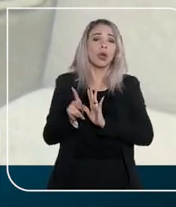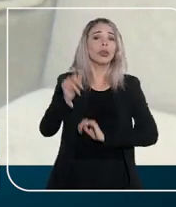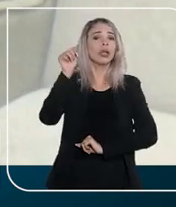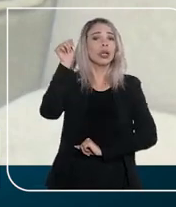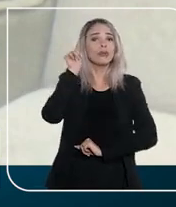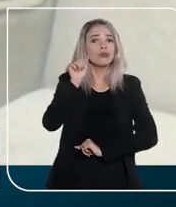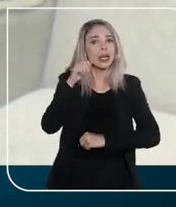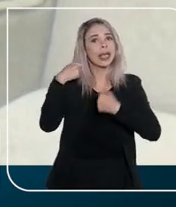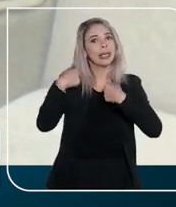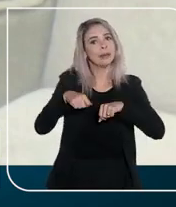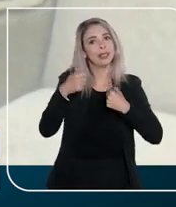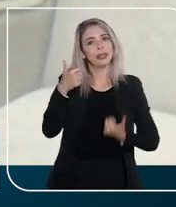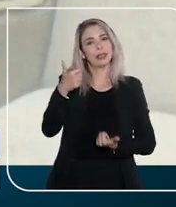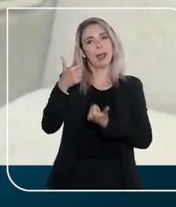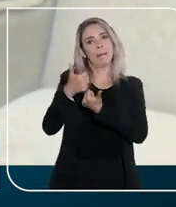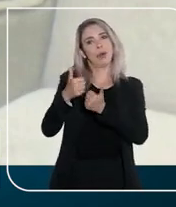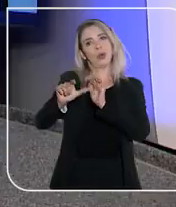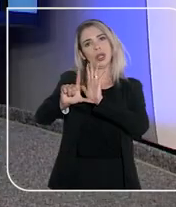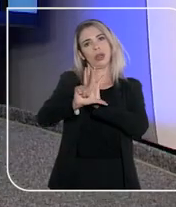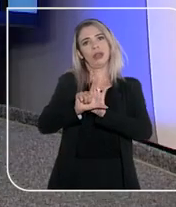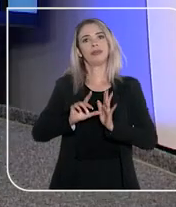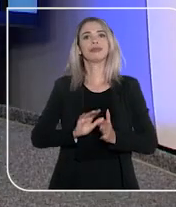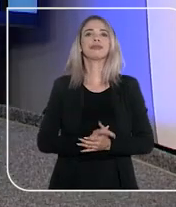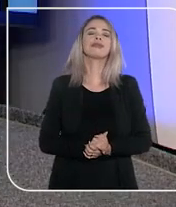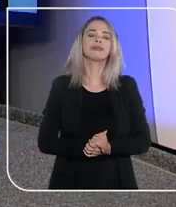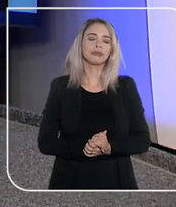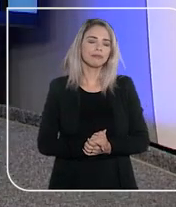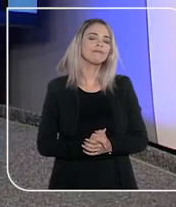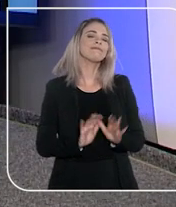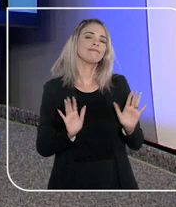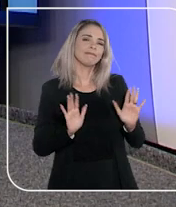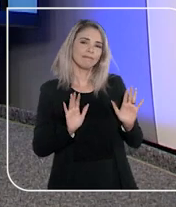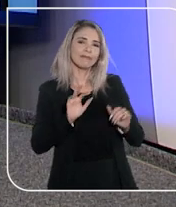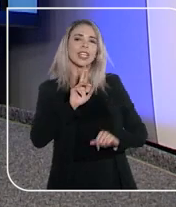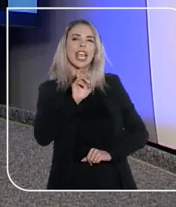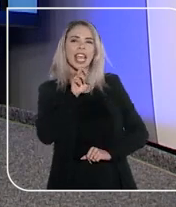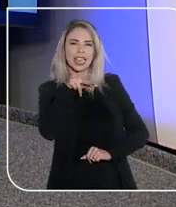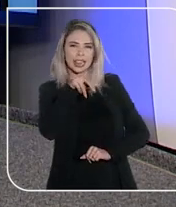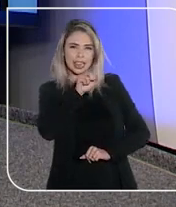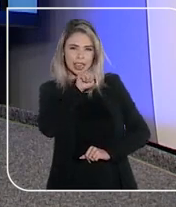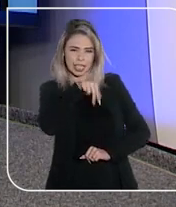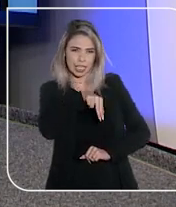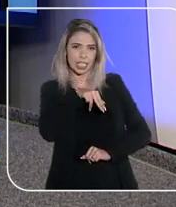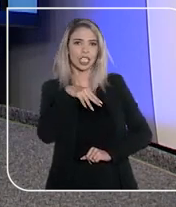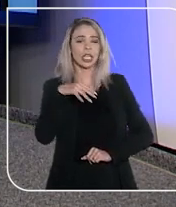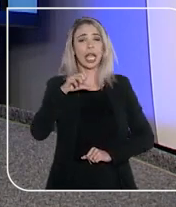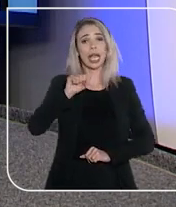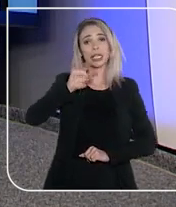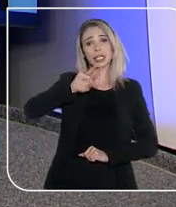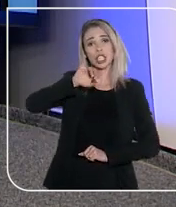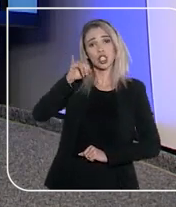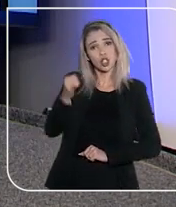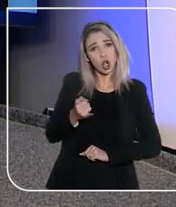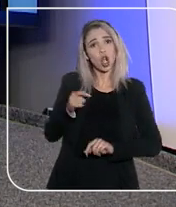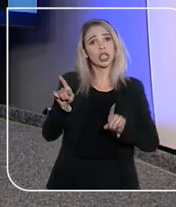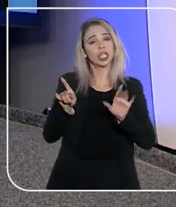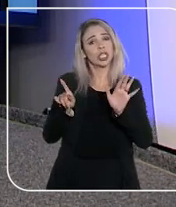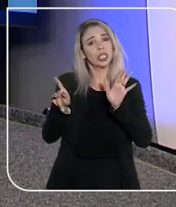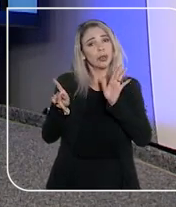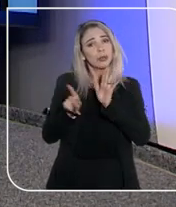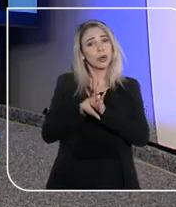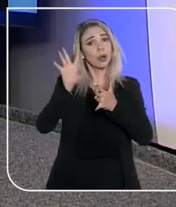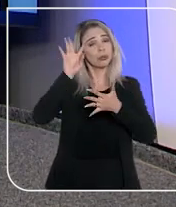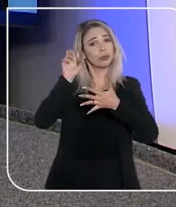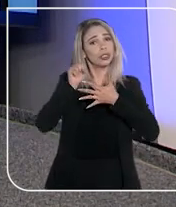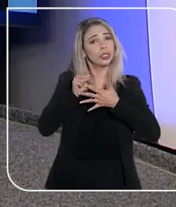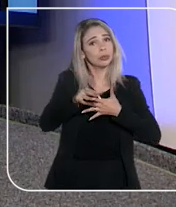tanto necessitam desse amparo legal. Doutor Renan, o Superior Tribunal de Justiça, com base na jurisprudência também do Supremo Tribunal